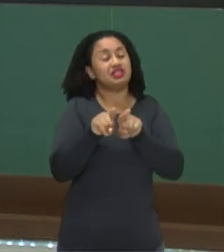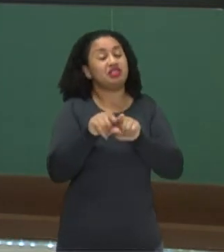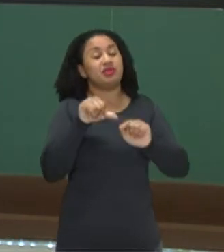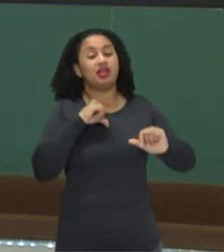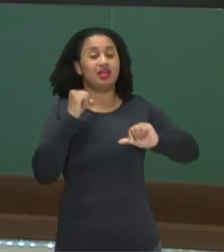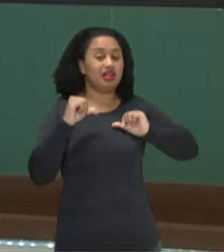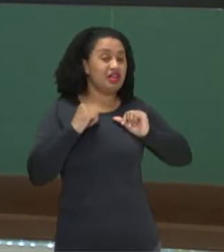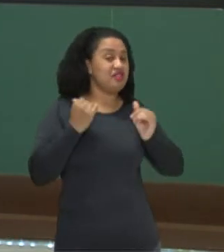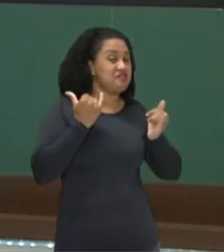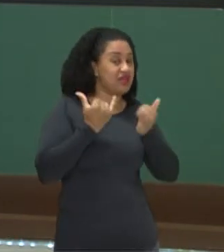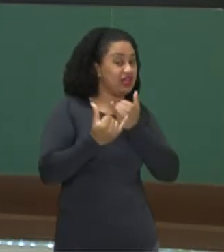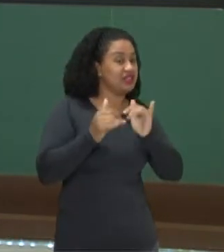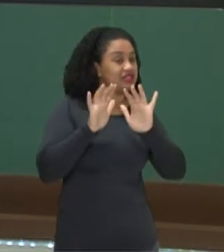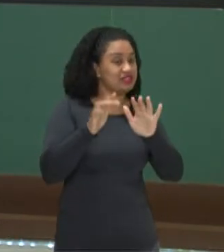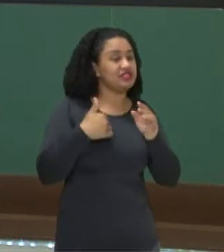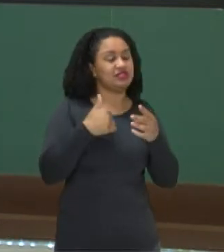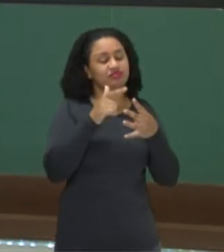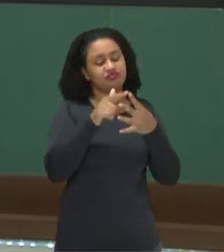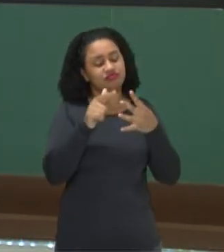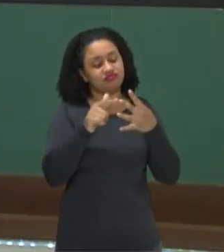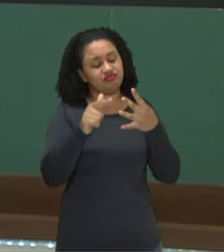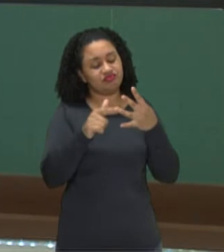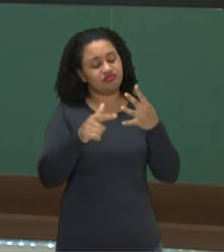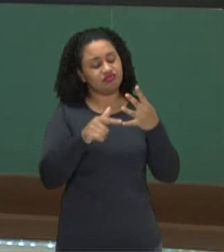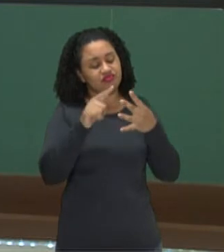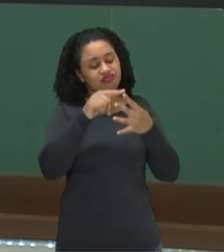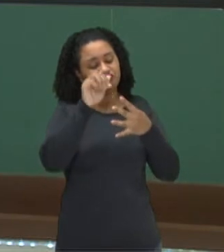anatomia semelhante. Então aqui na